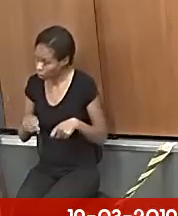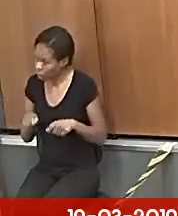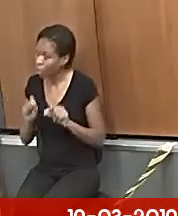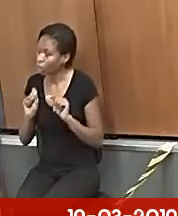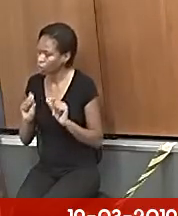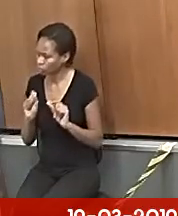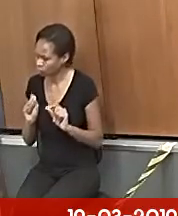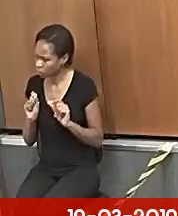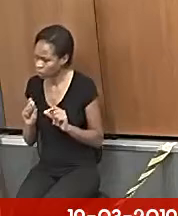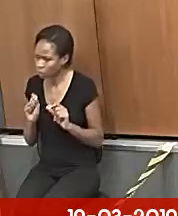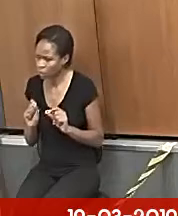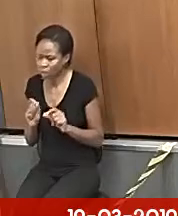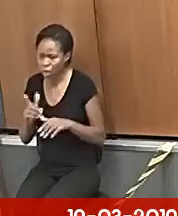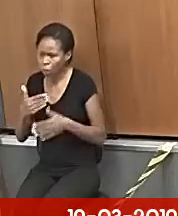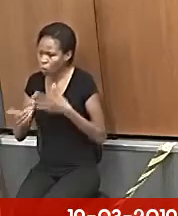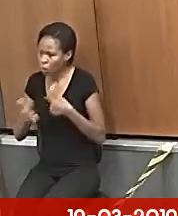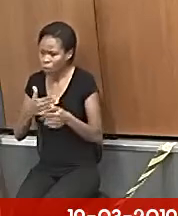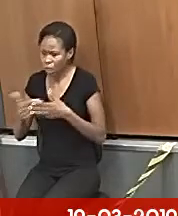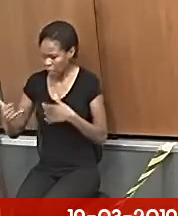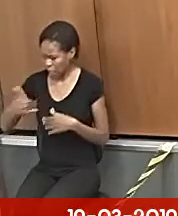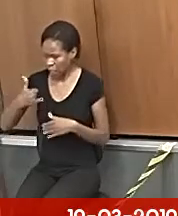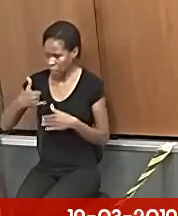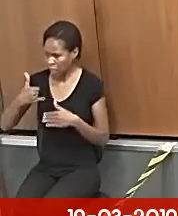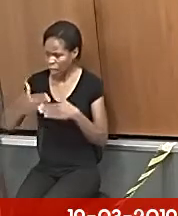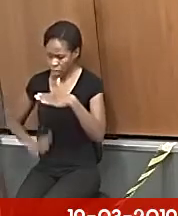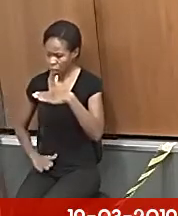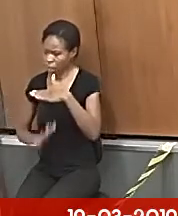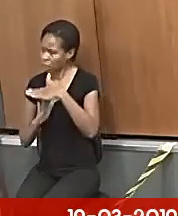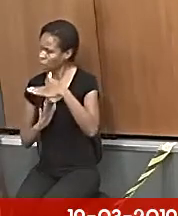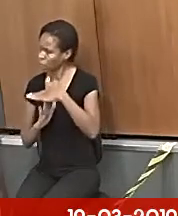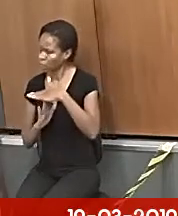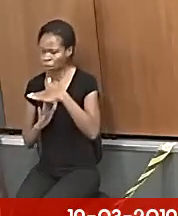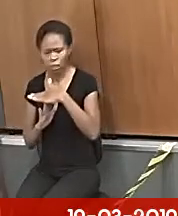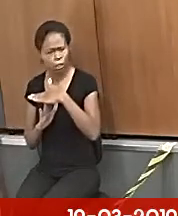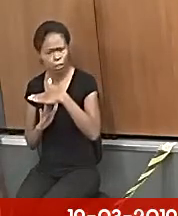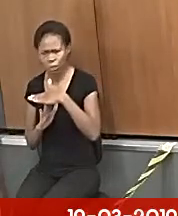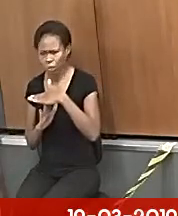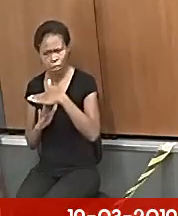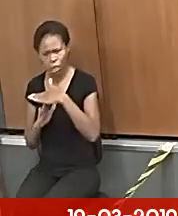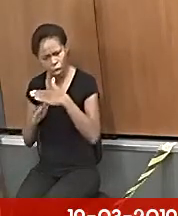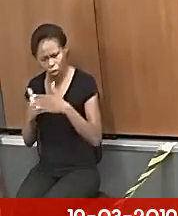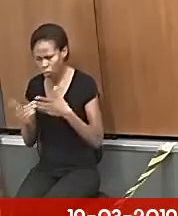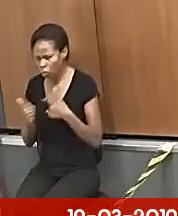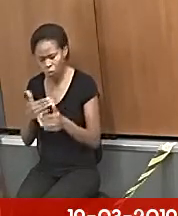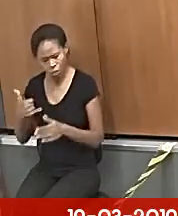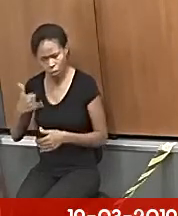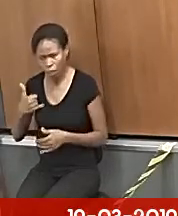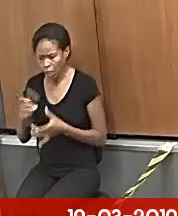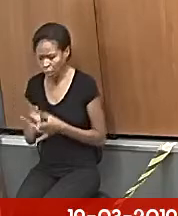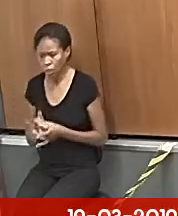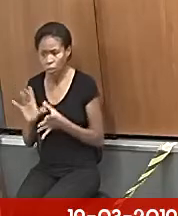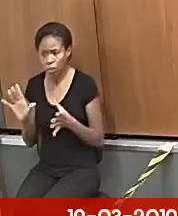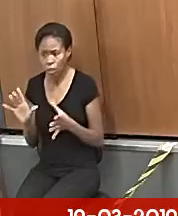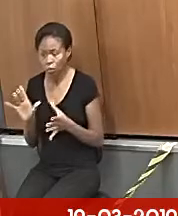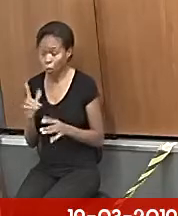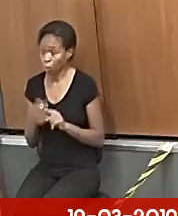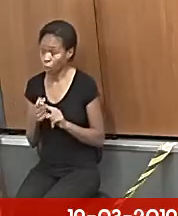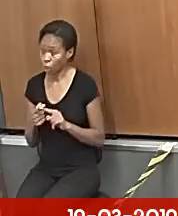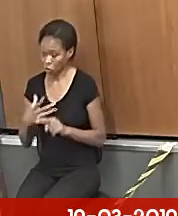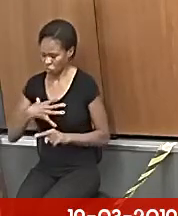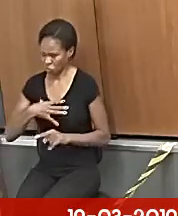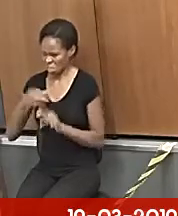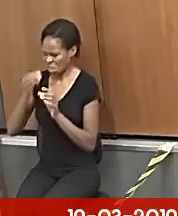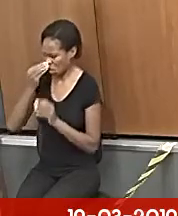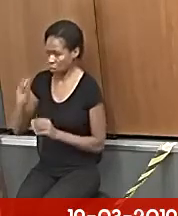isso é não tem idade limite pois menino não é que a gente quer ficar livre do sul e da gente não entende e eles são bem semelhantes